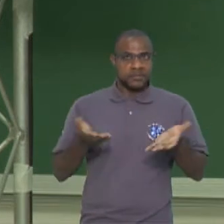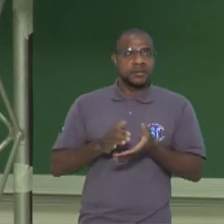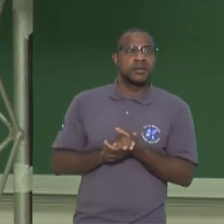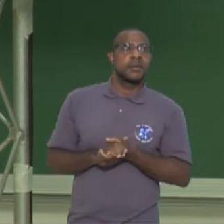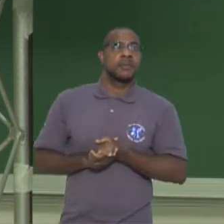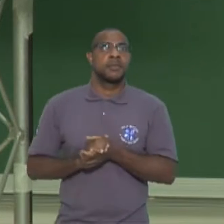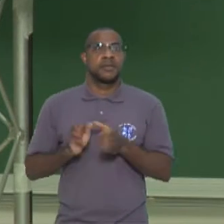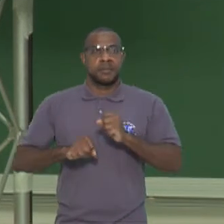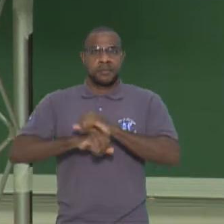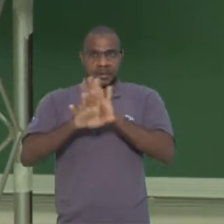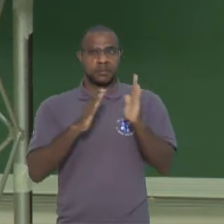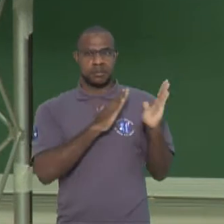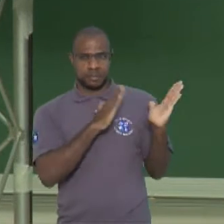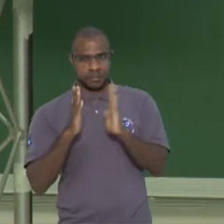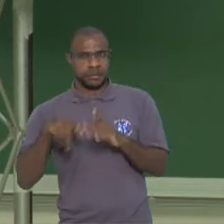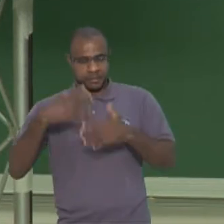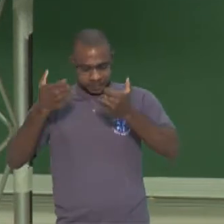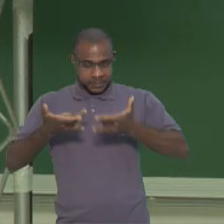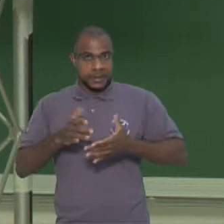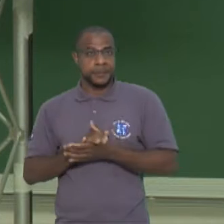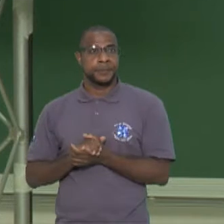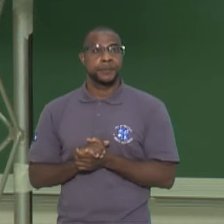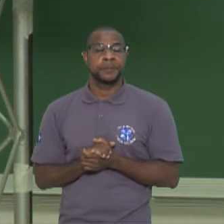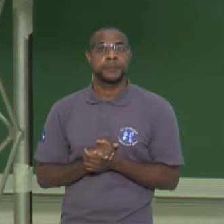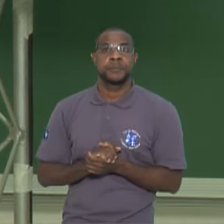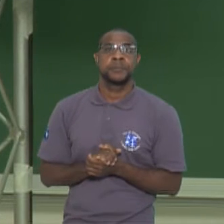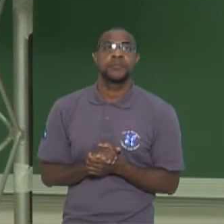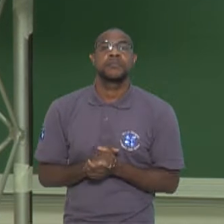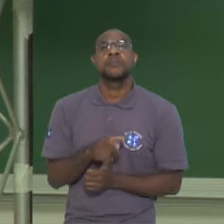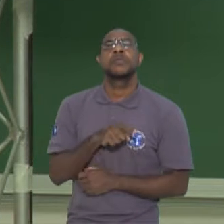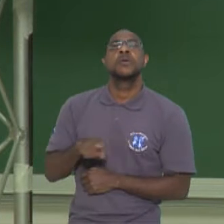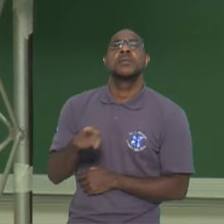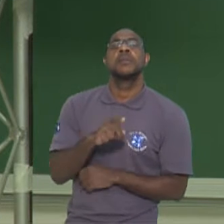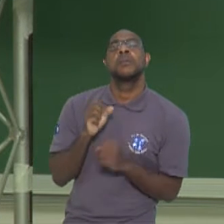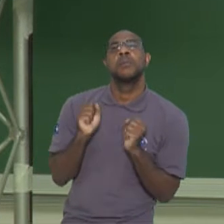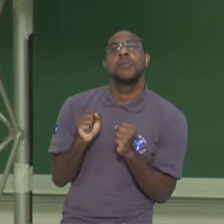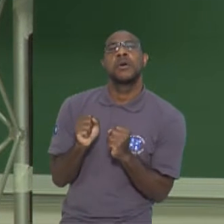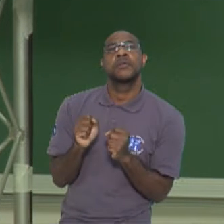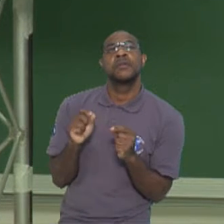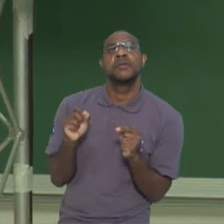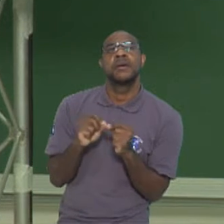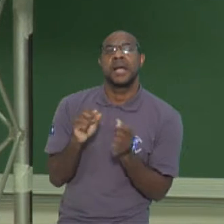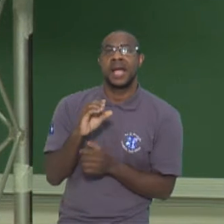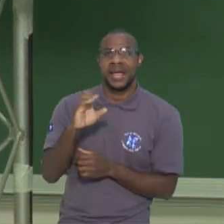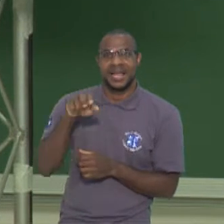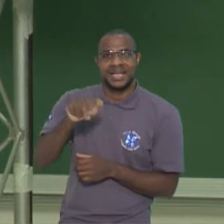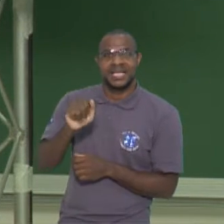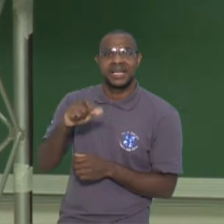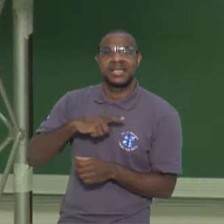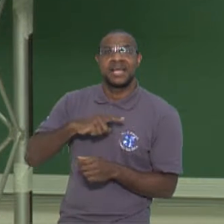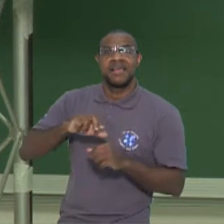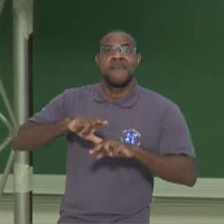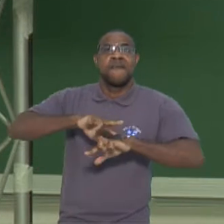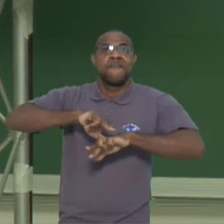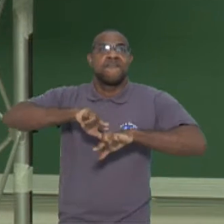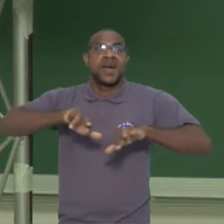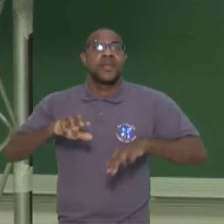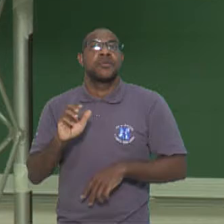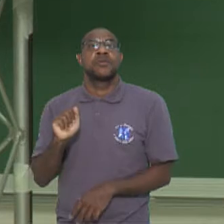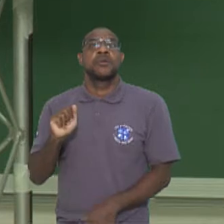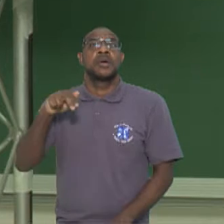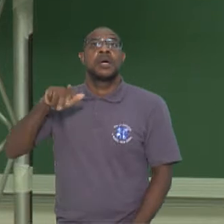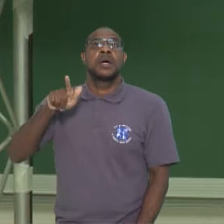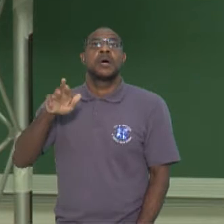ficar mais claro no decorrer da aula. Você pode, numa cena, ter vários ângulos